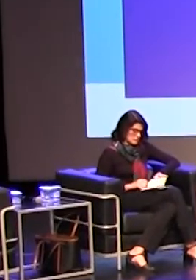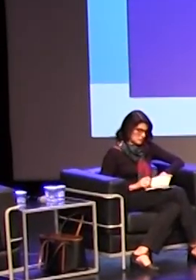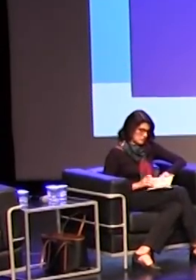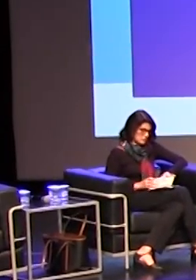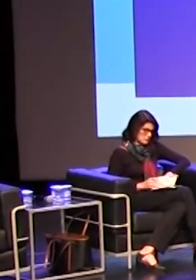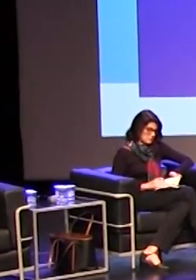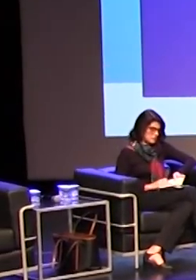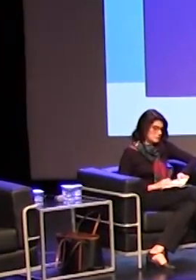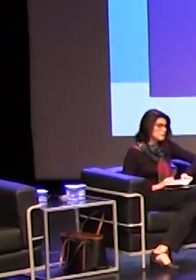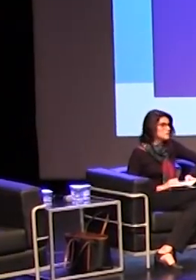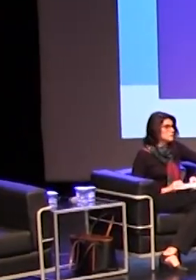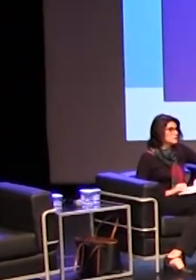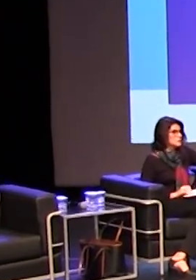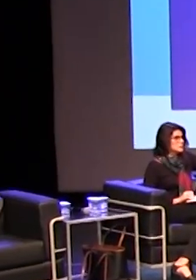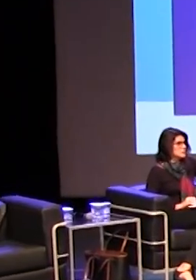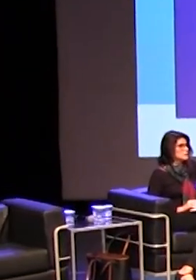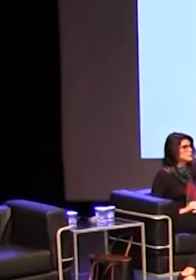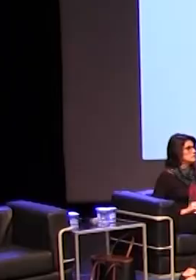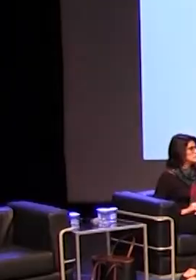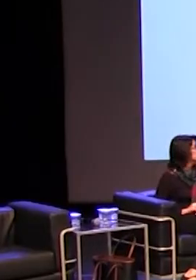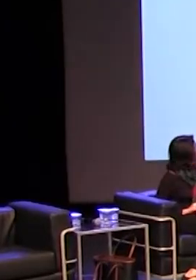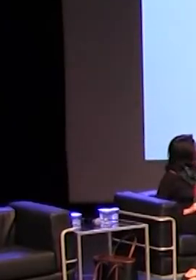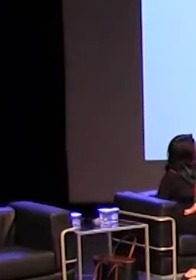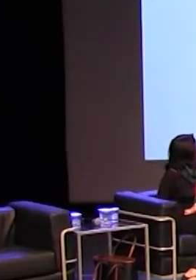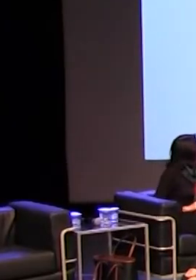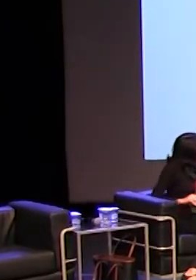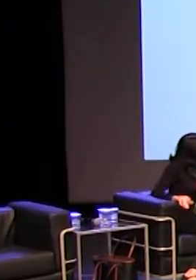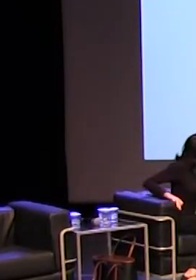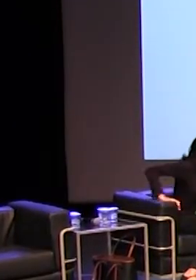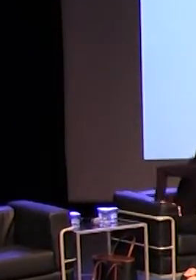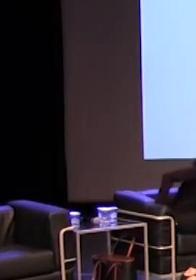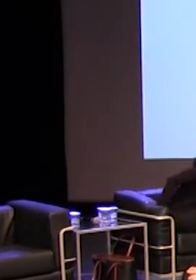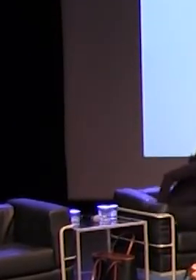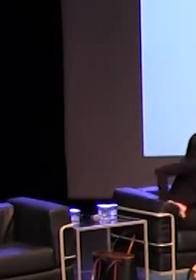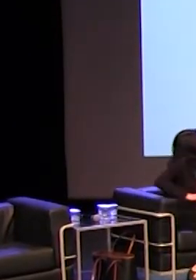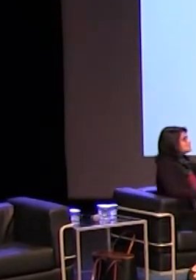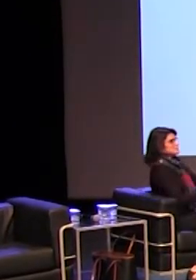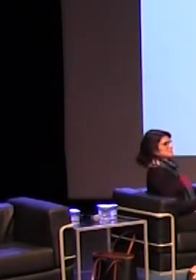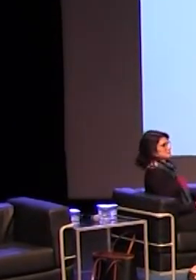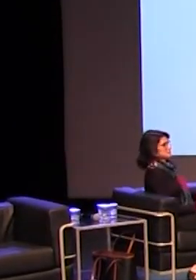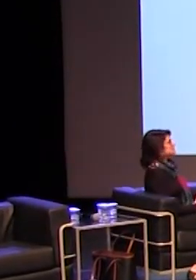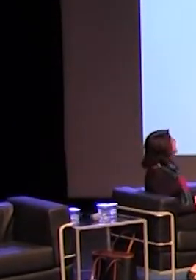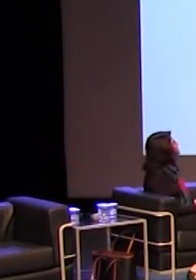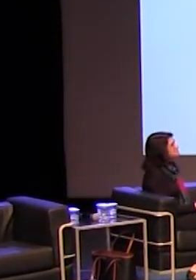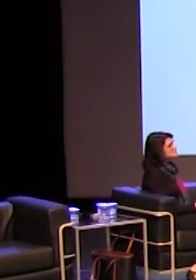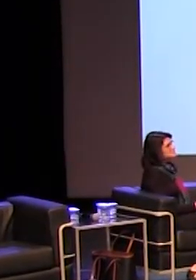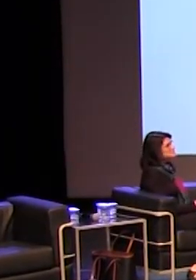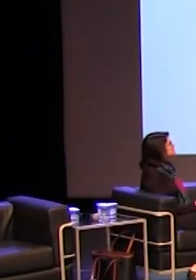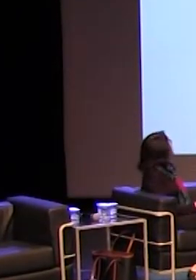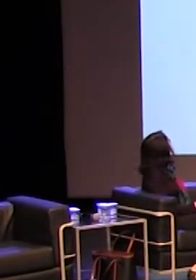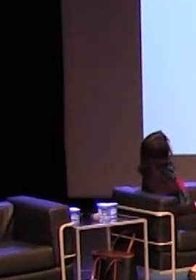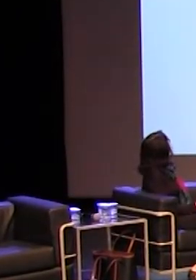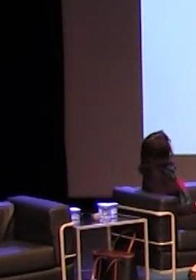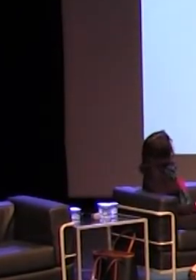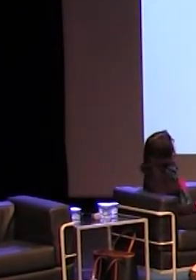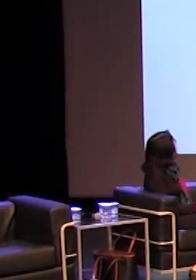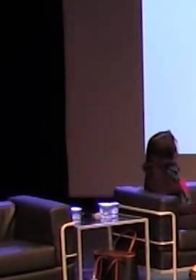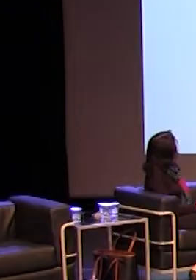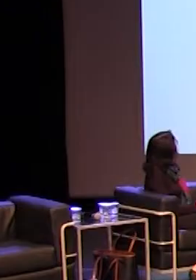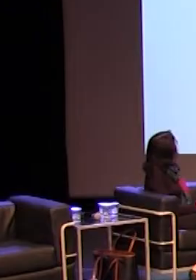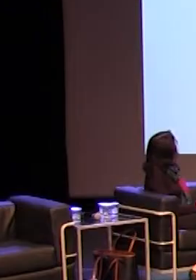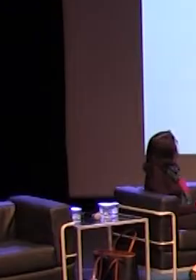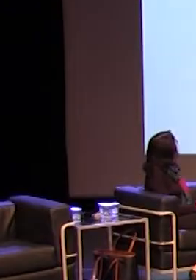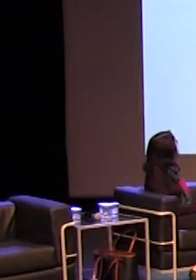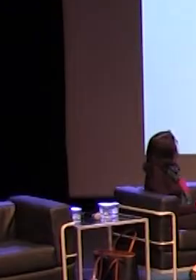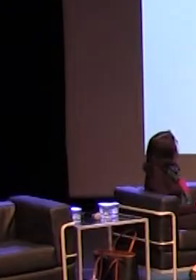dos ODSs também, tá? Então, a ideia nossa aqui é olhar para esse currículo e,